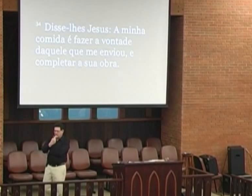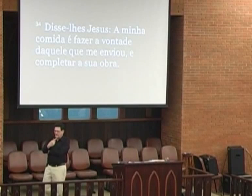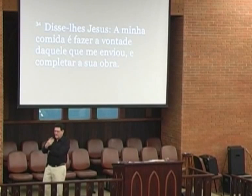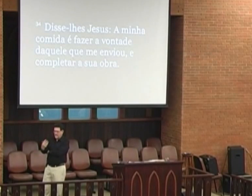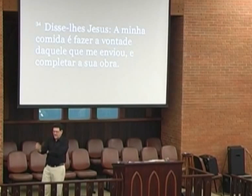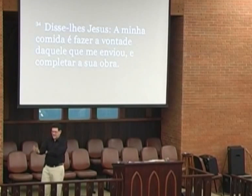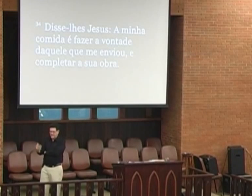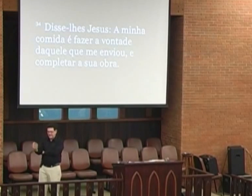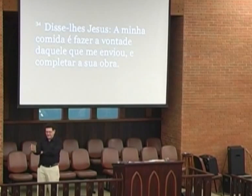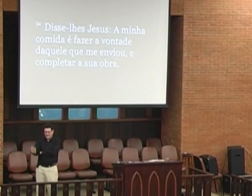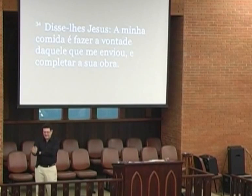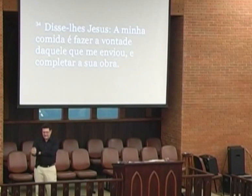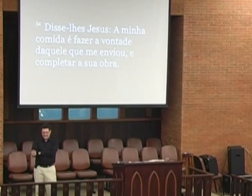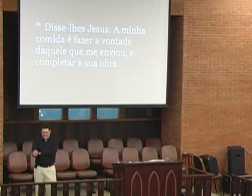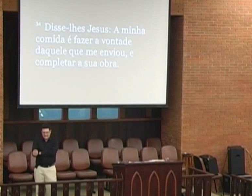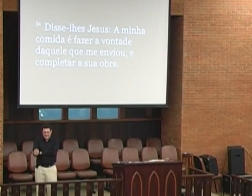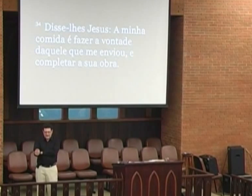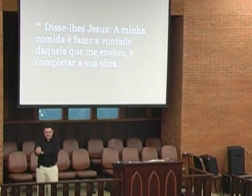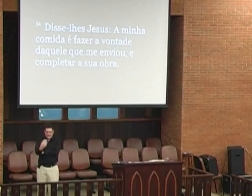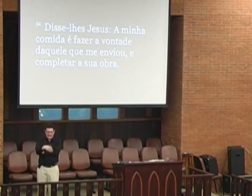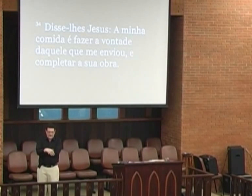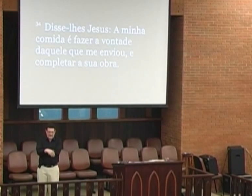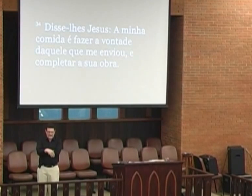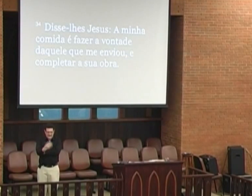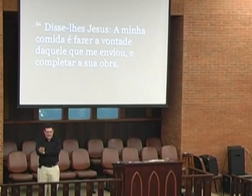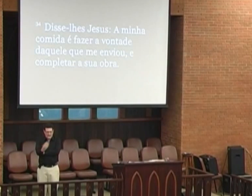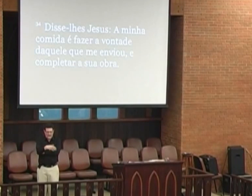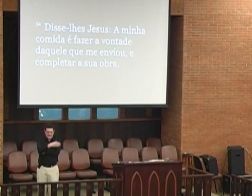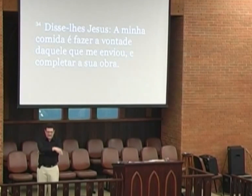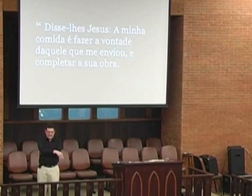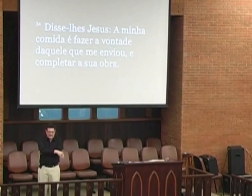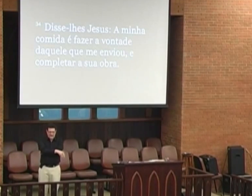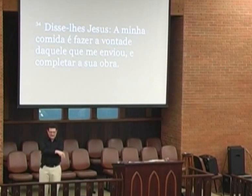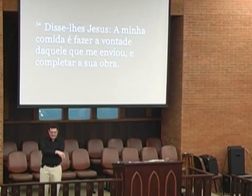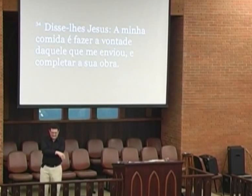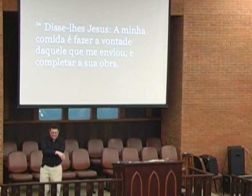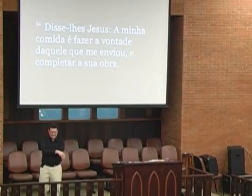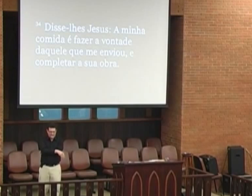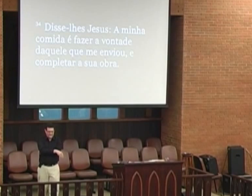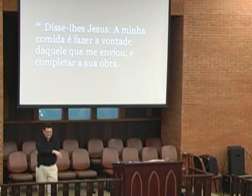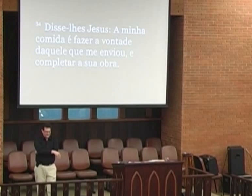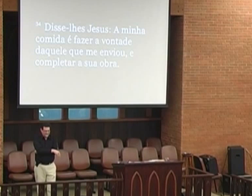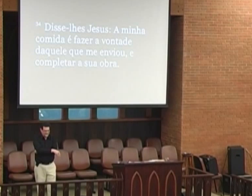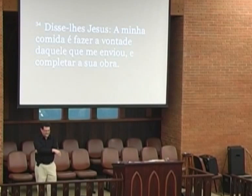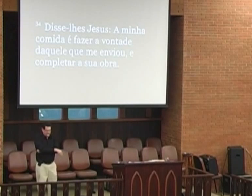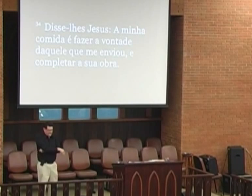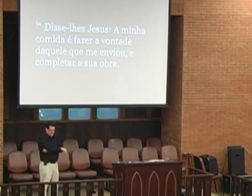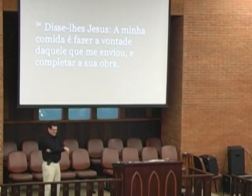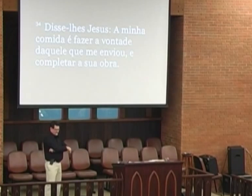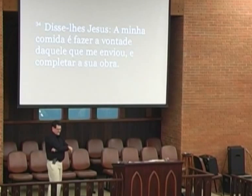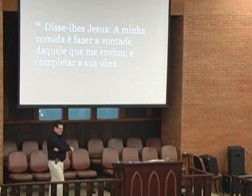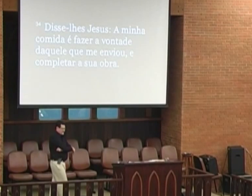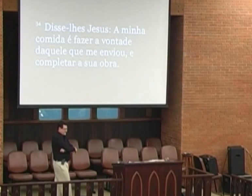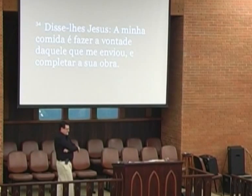Qual é a sua vontade? A minha vontade é que Deus faça a minha vontade.